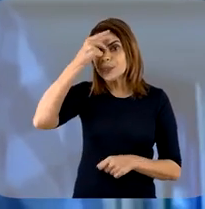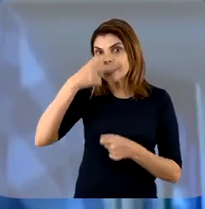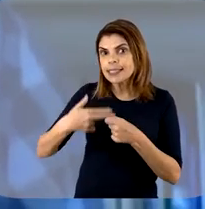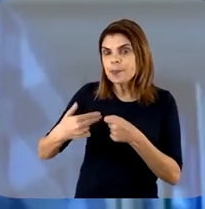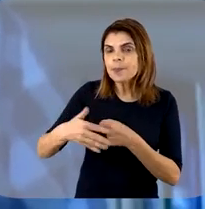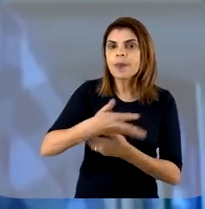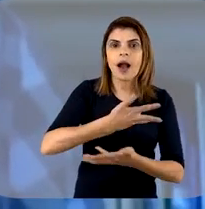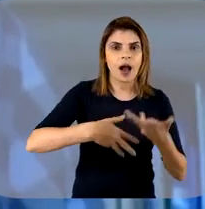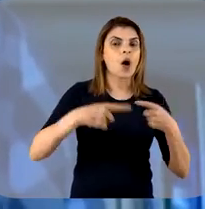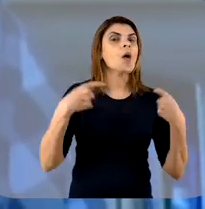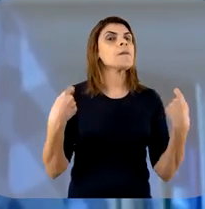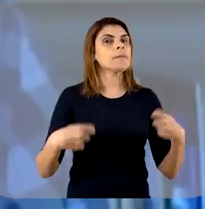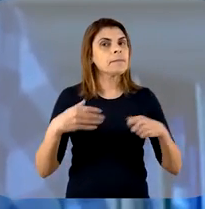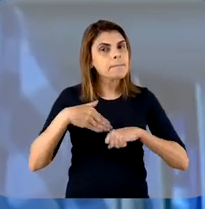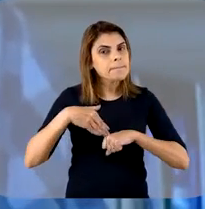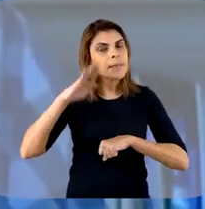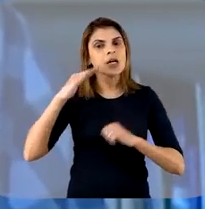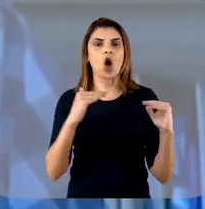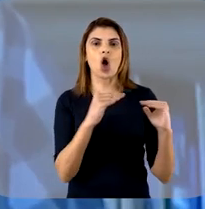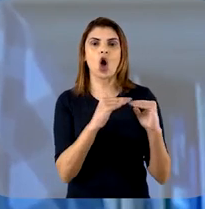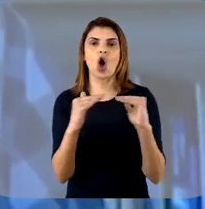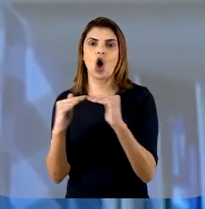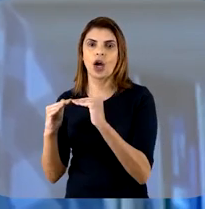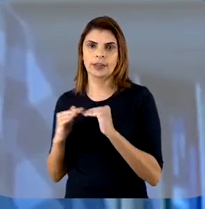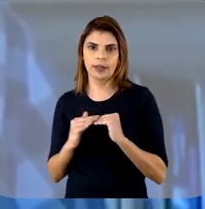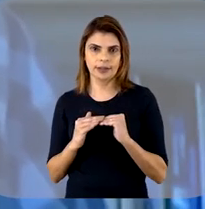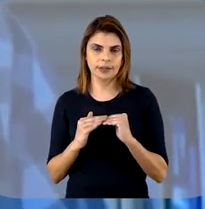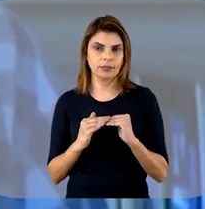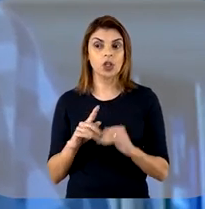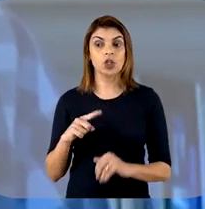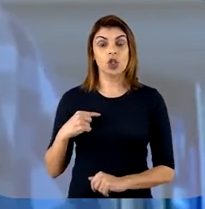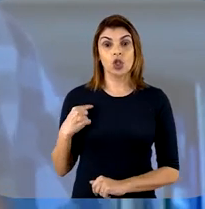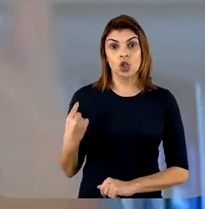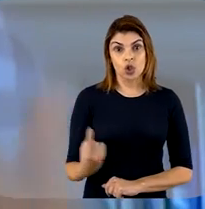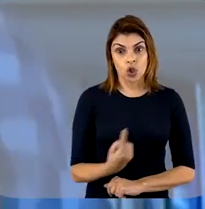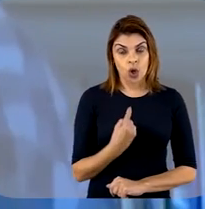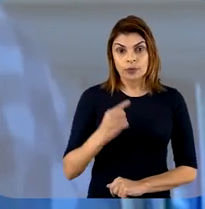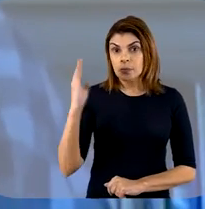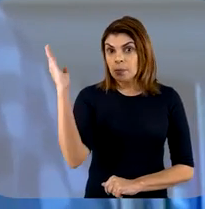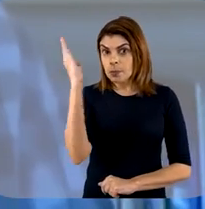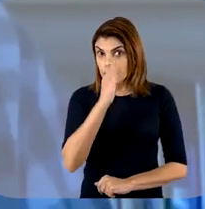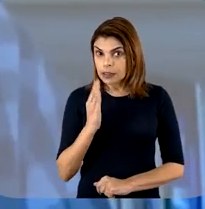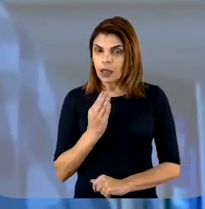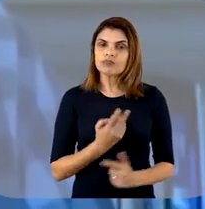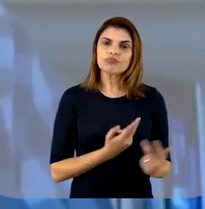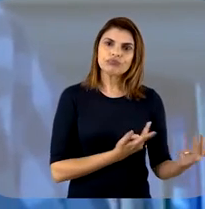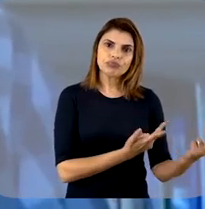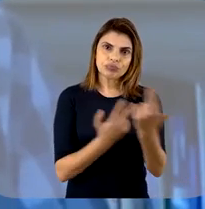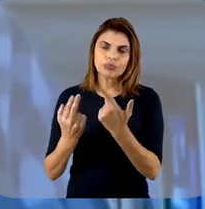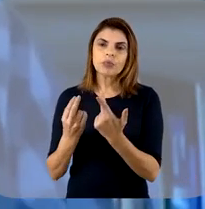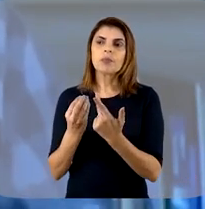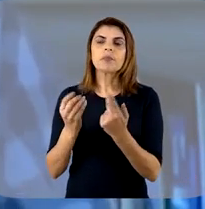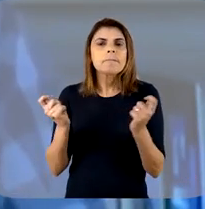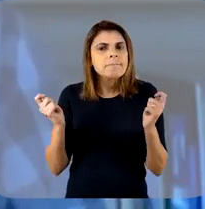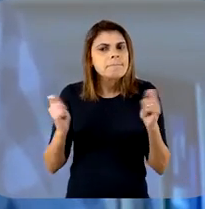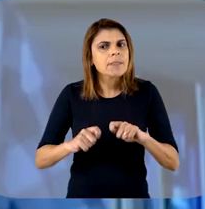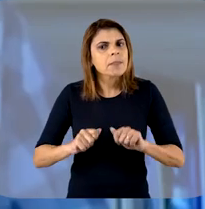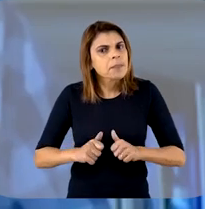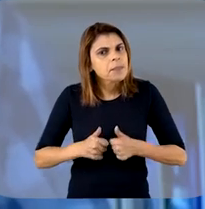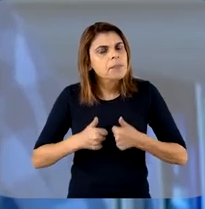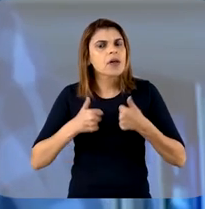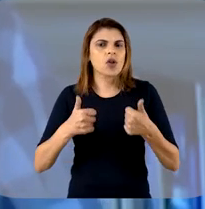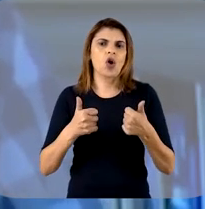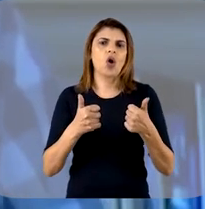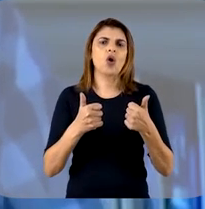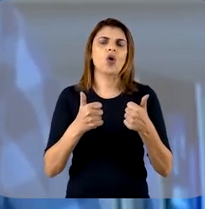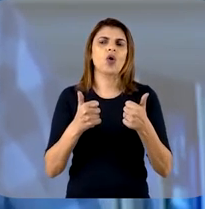Então, nós precisamos de mais concordância para que nós, brasileiros como todos, possamos estar melhor no